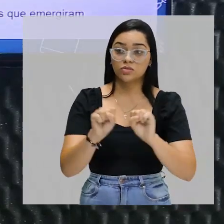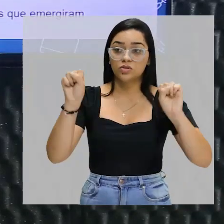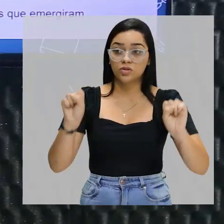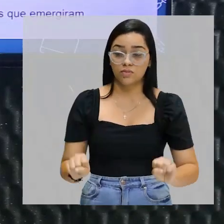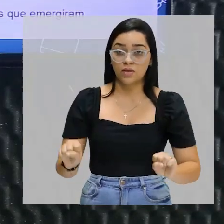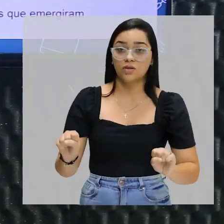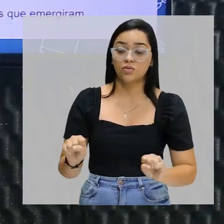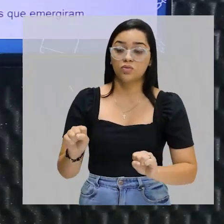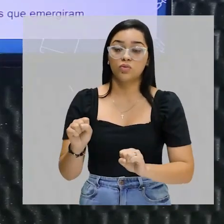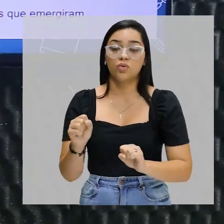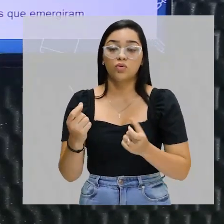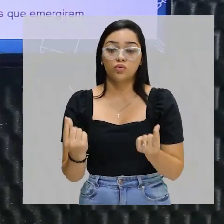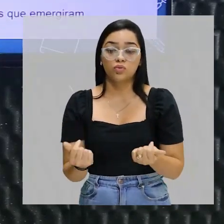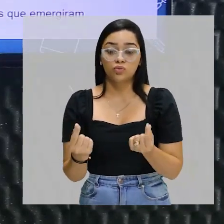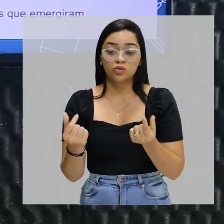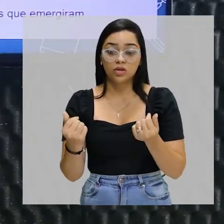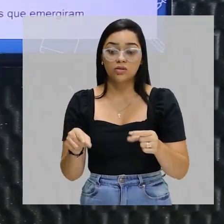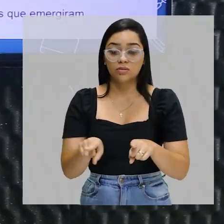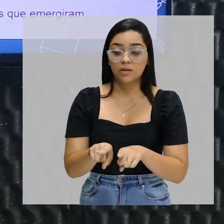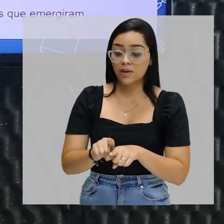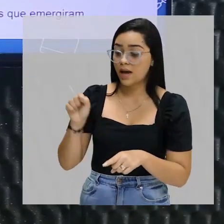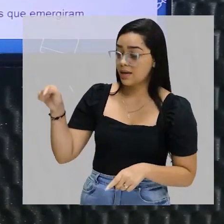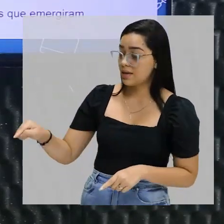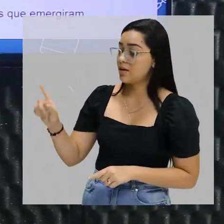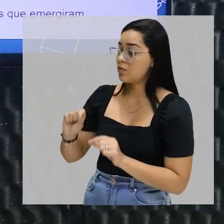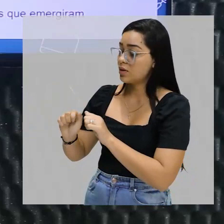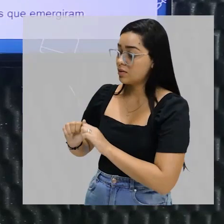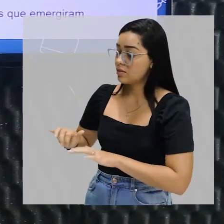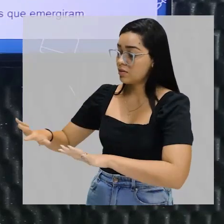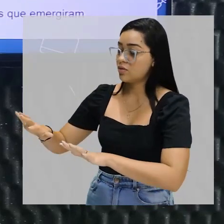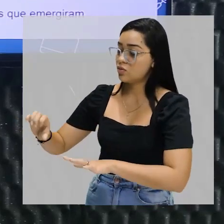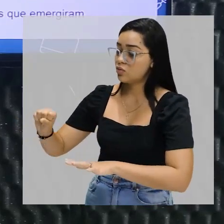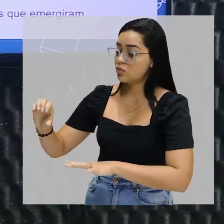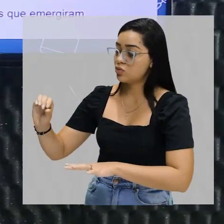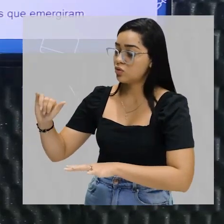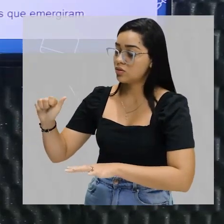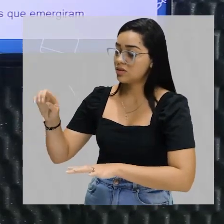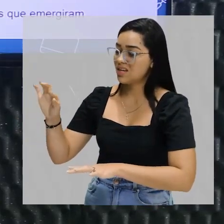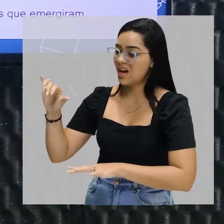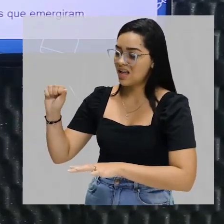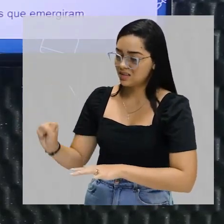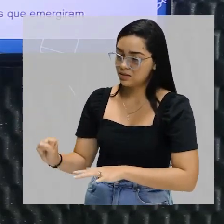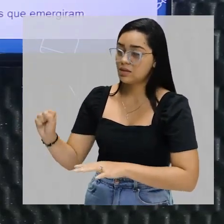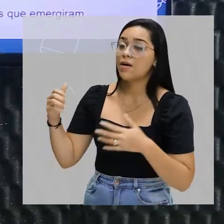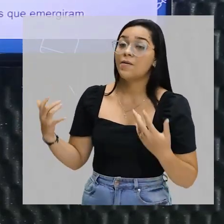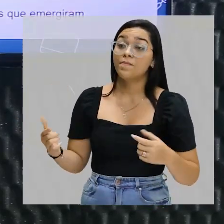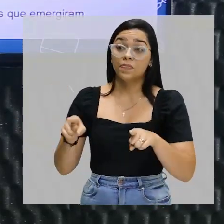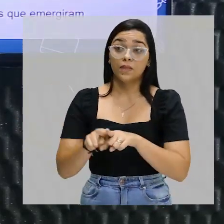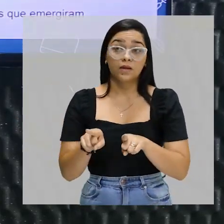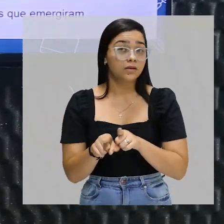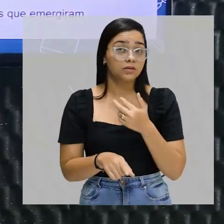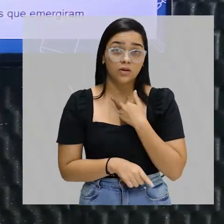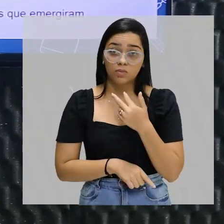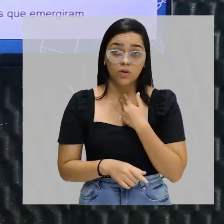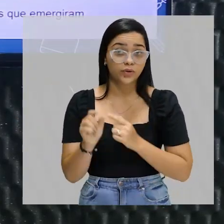capitalista e a União Soviética buscando a expansão do sistema socialista Tá certo um outro ponto que a gente não pode